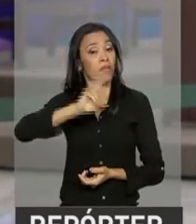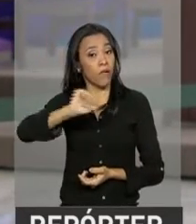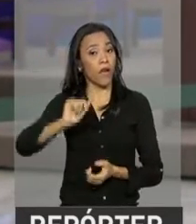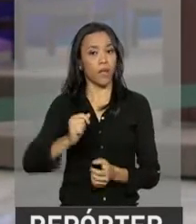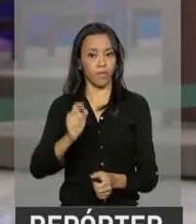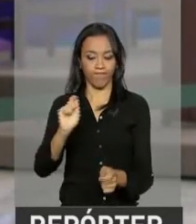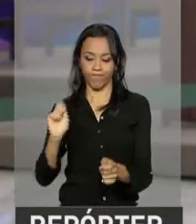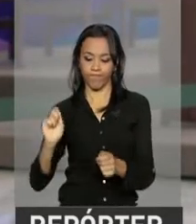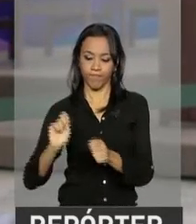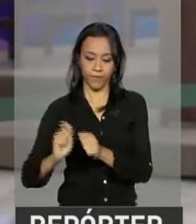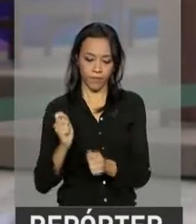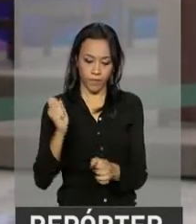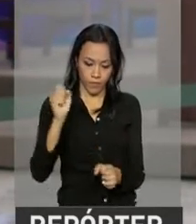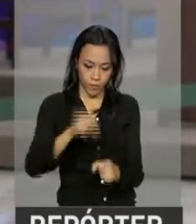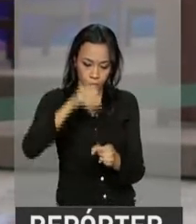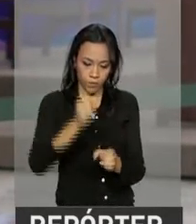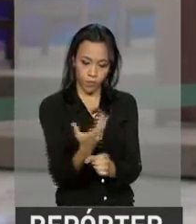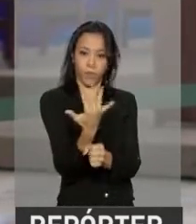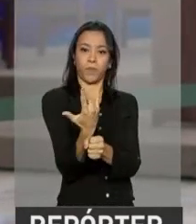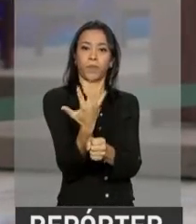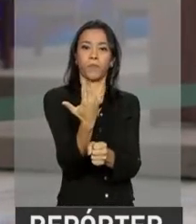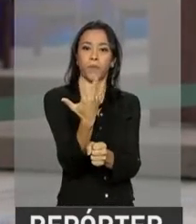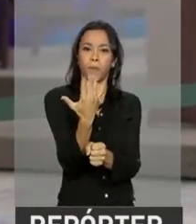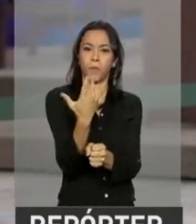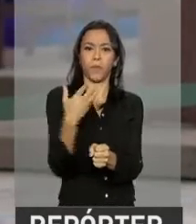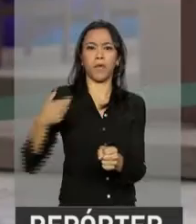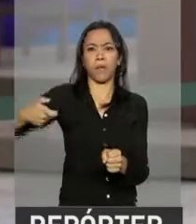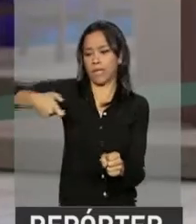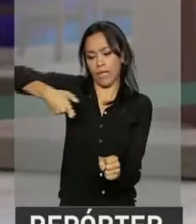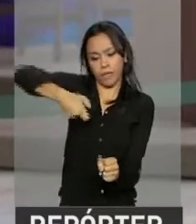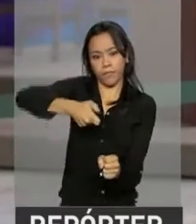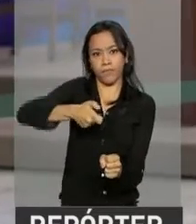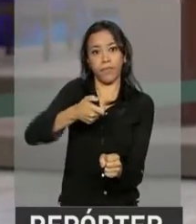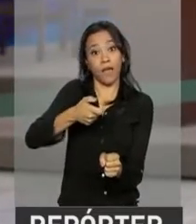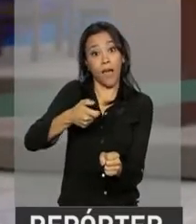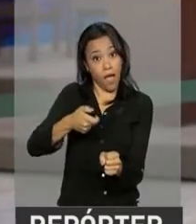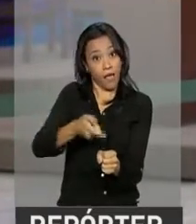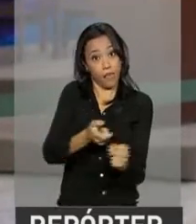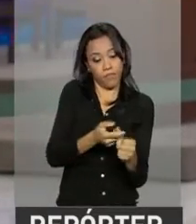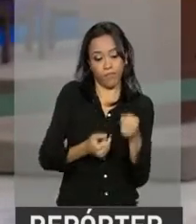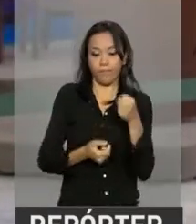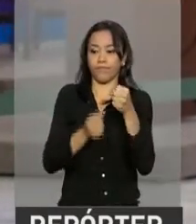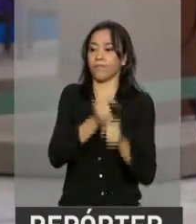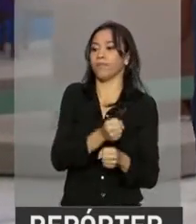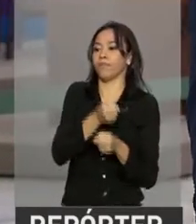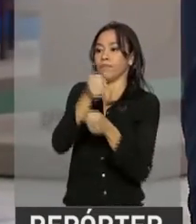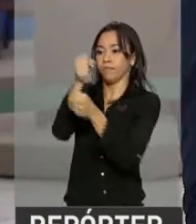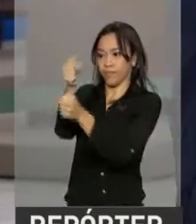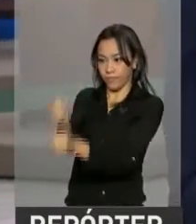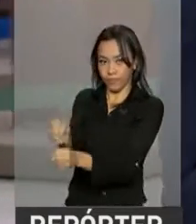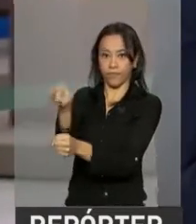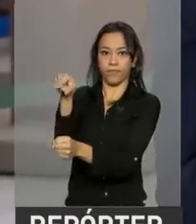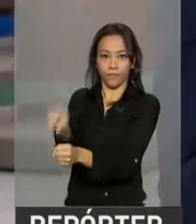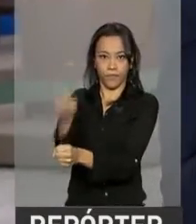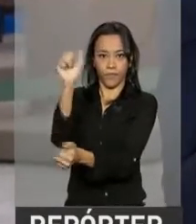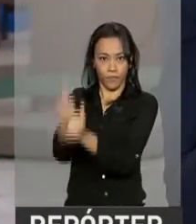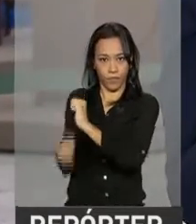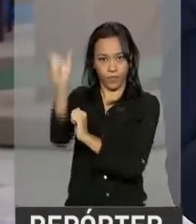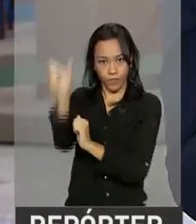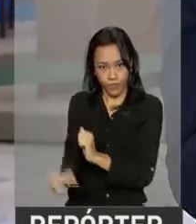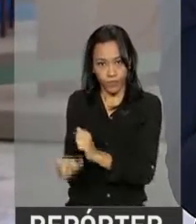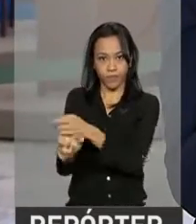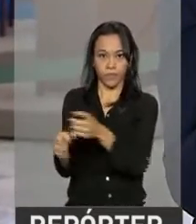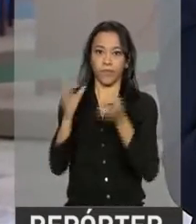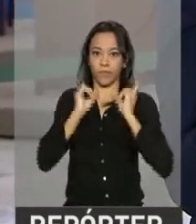acender a tocha paraolímpica a partir da chama que vem uma lanterna e ele passa chama para um atleta paralímpico além do